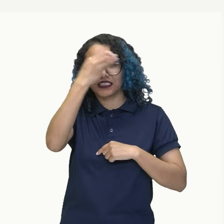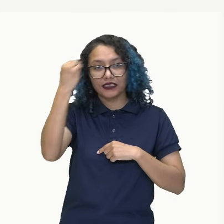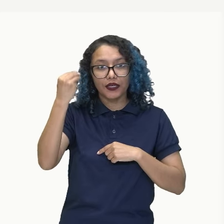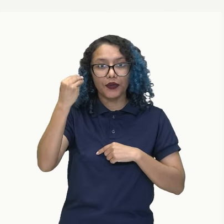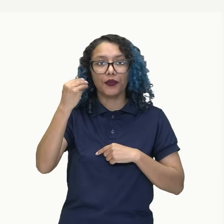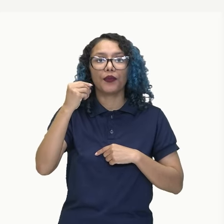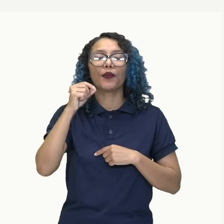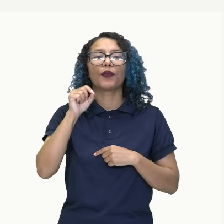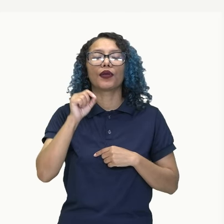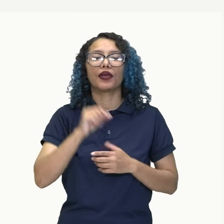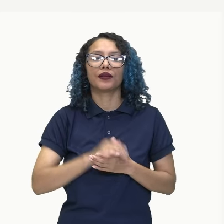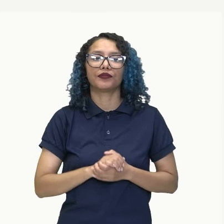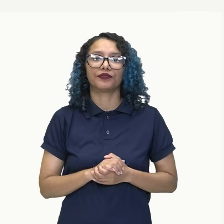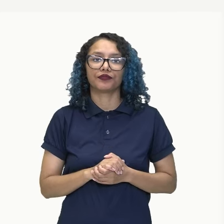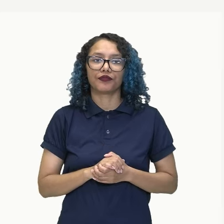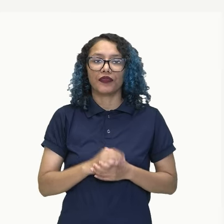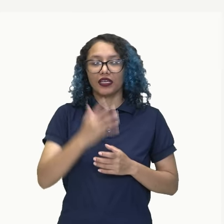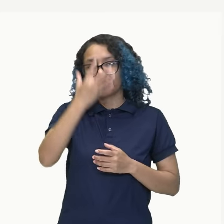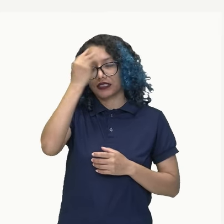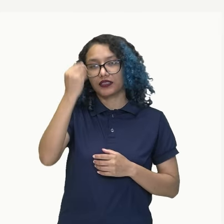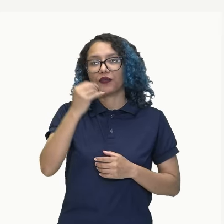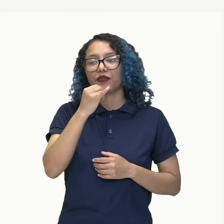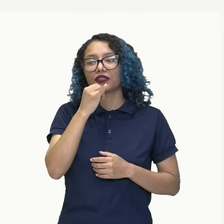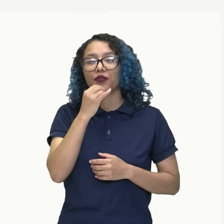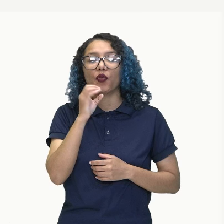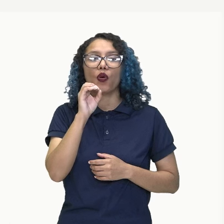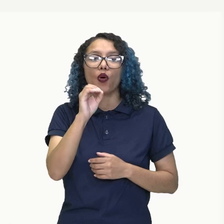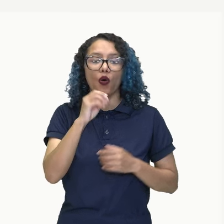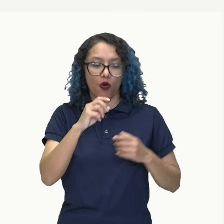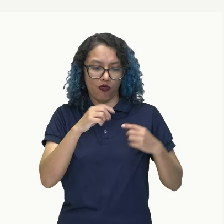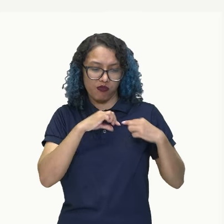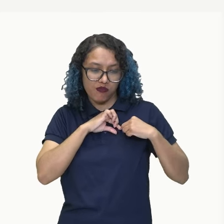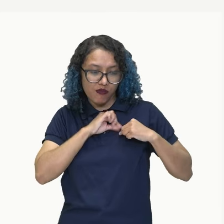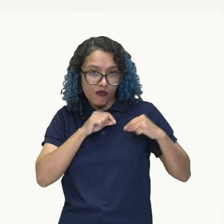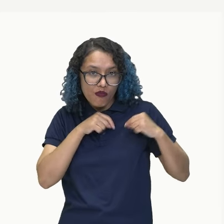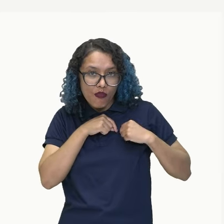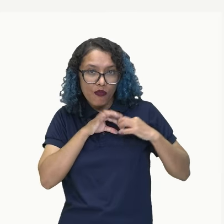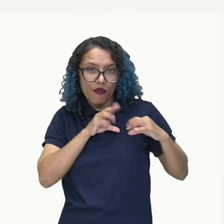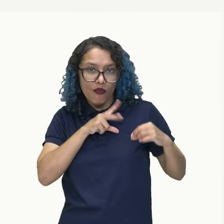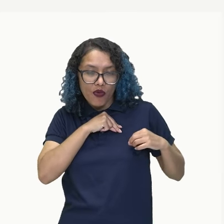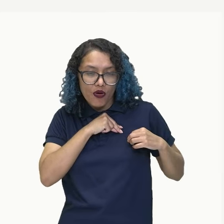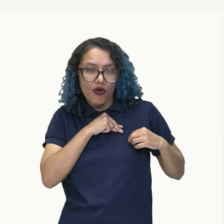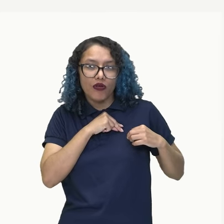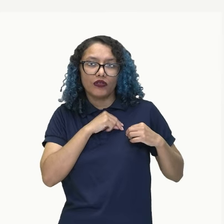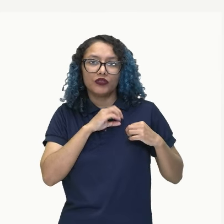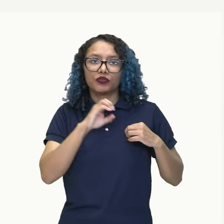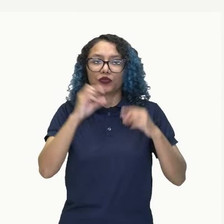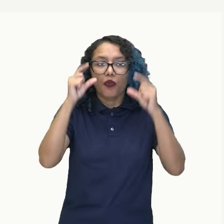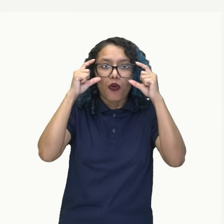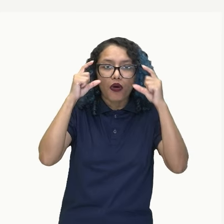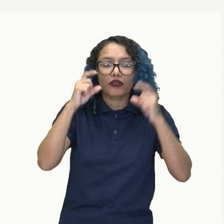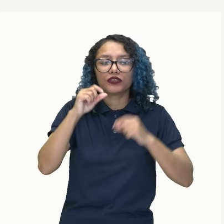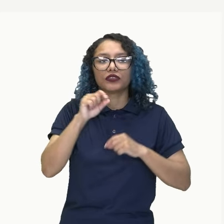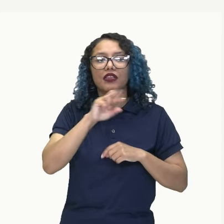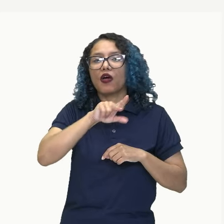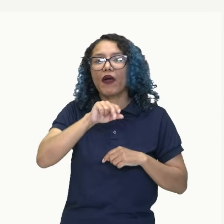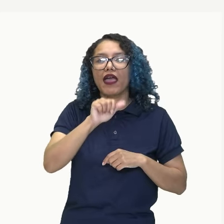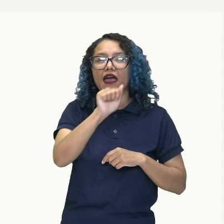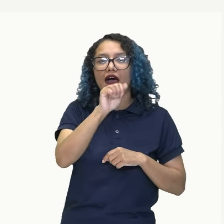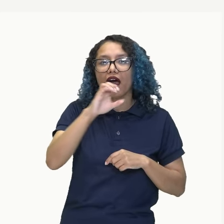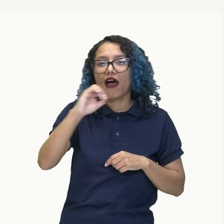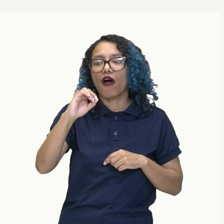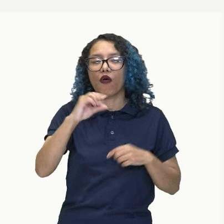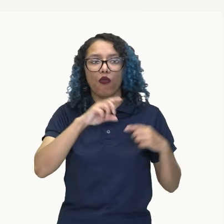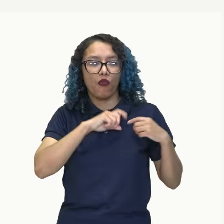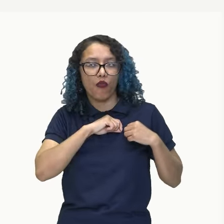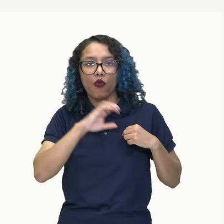esqueceu o broche, ele esqueceu os óculos. Nota que não fica ao broche, aos óculos. Então,